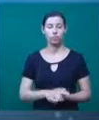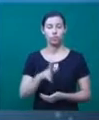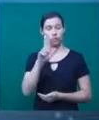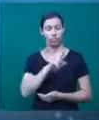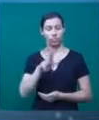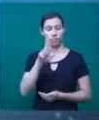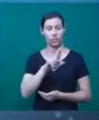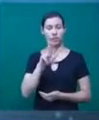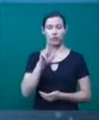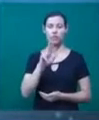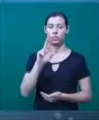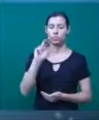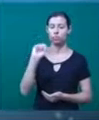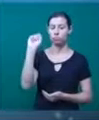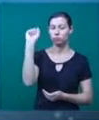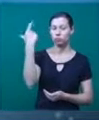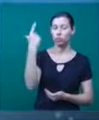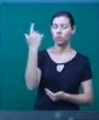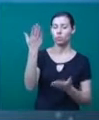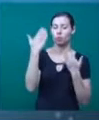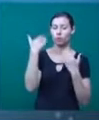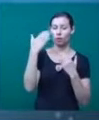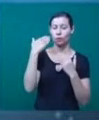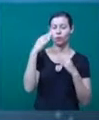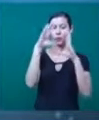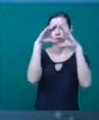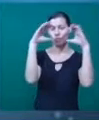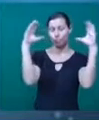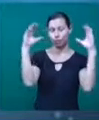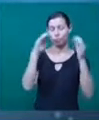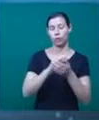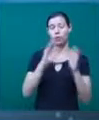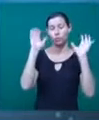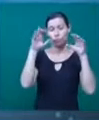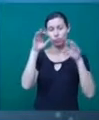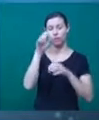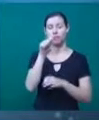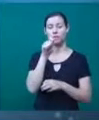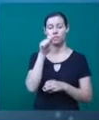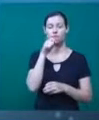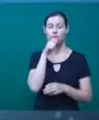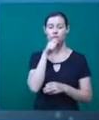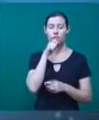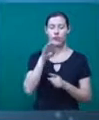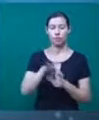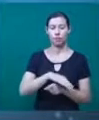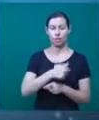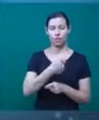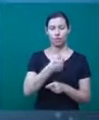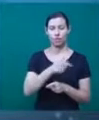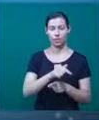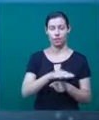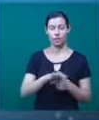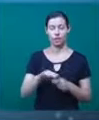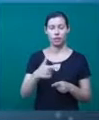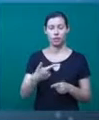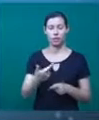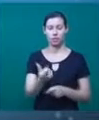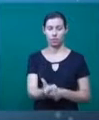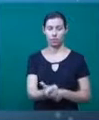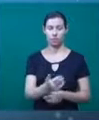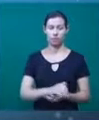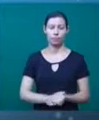Em Uberlândia, o dia começa quente, sol e poucas nuvens, nenhuma previsão de chuva, mínima de 17 e máxima de 26